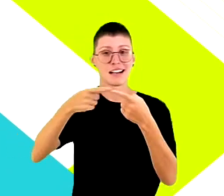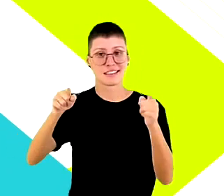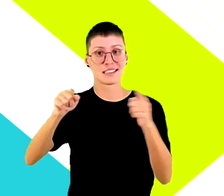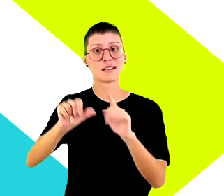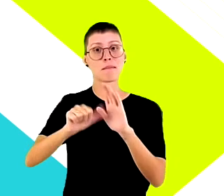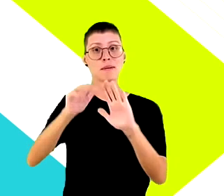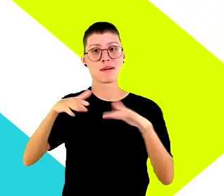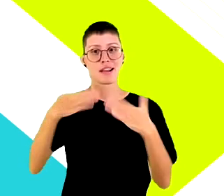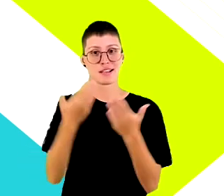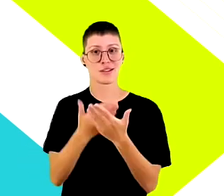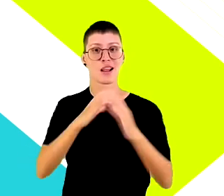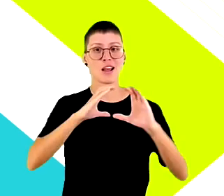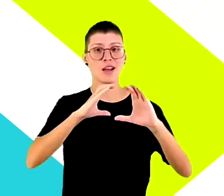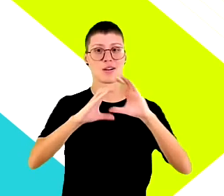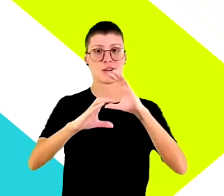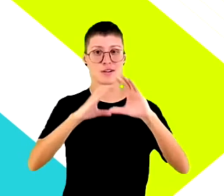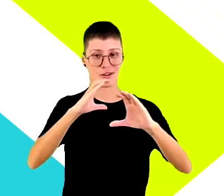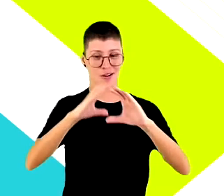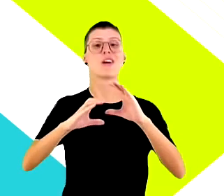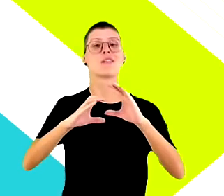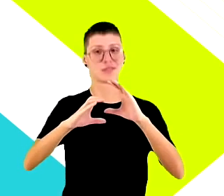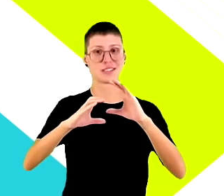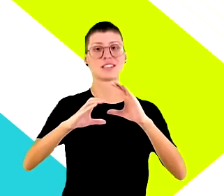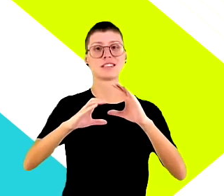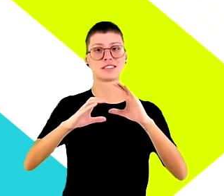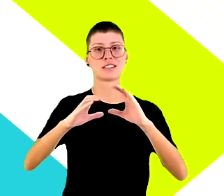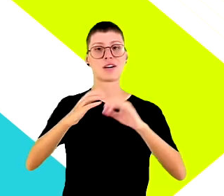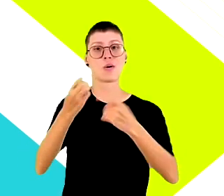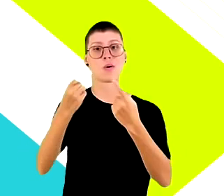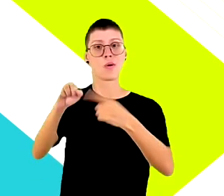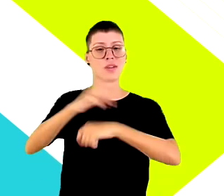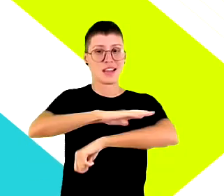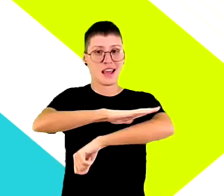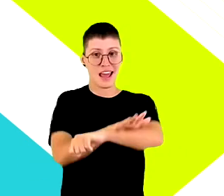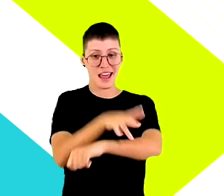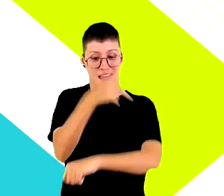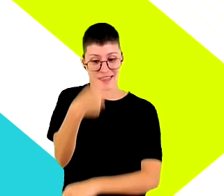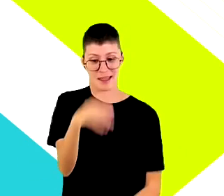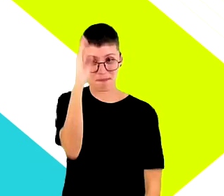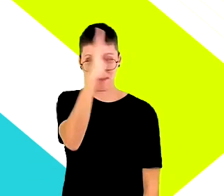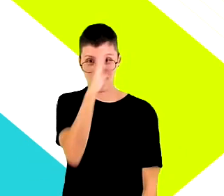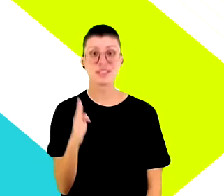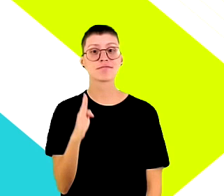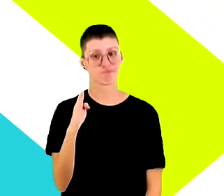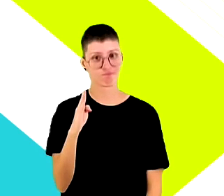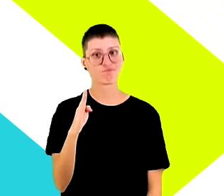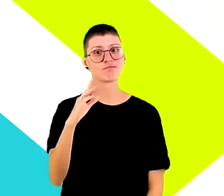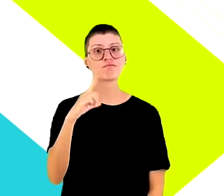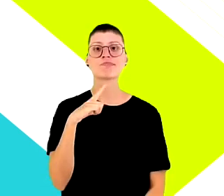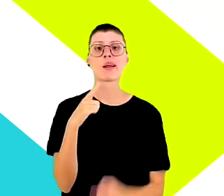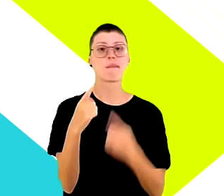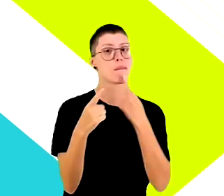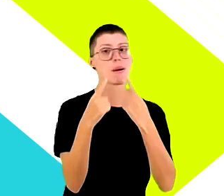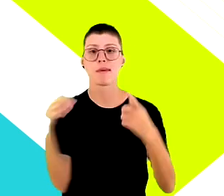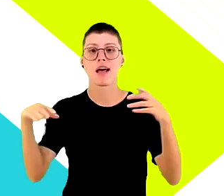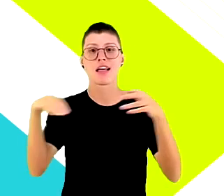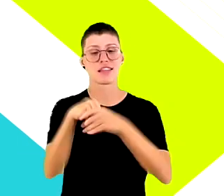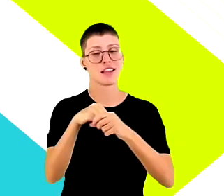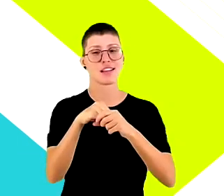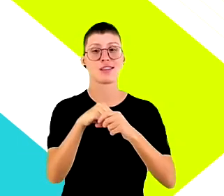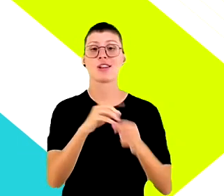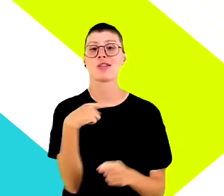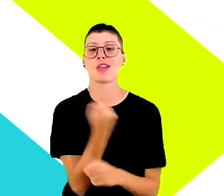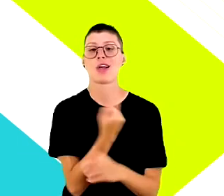comunicação antirracista no Brasil. Então, a gente tem esse tipo de conversa dentro da Soul Code. Por quê? Porque nós